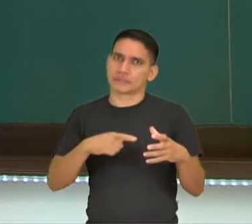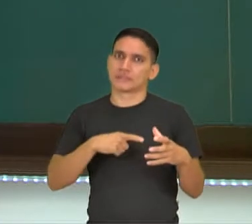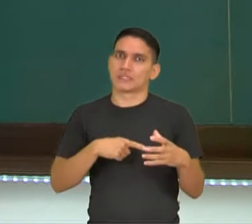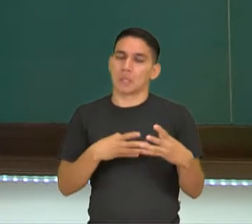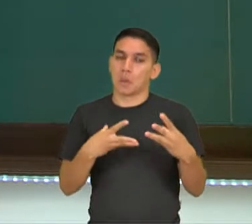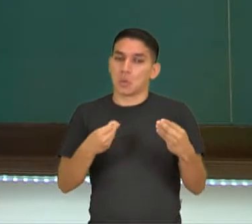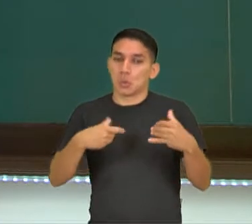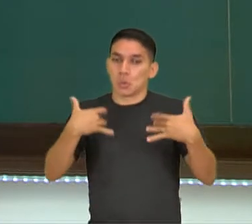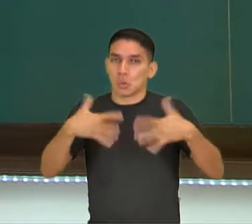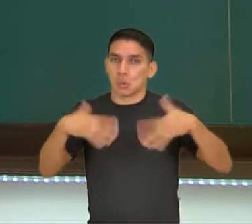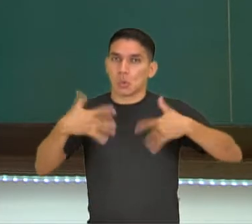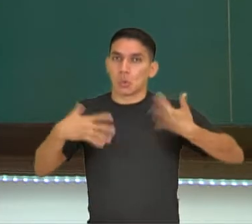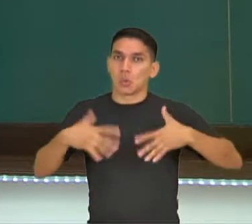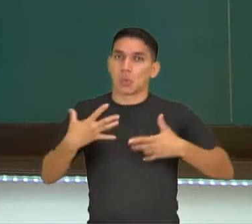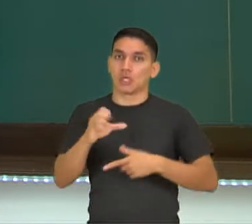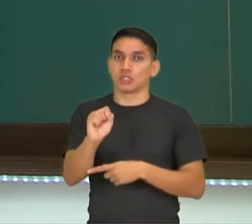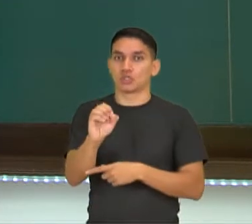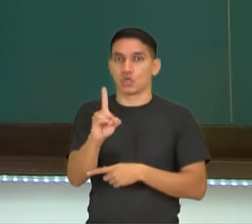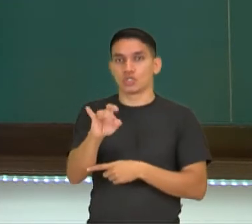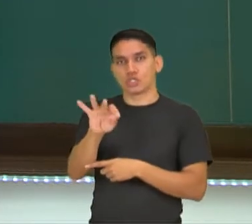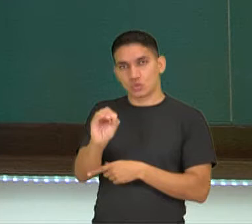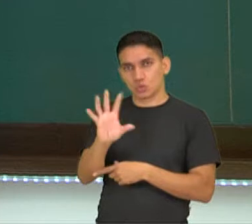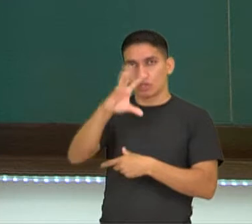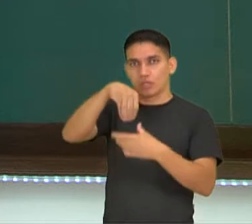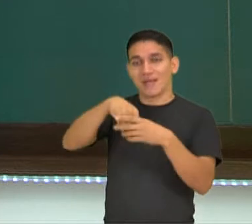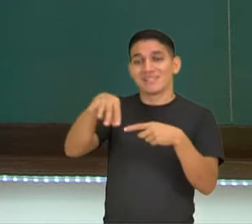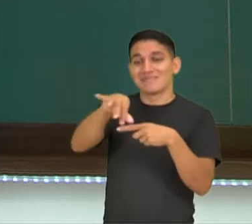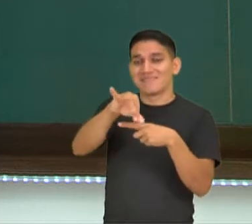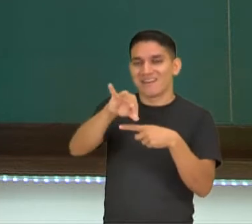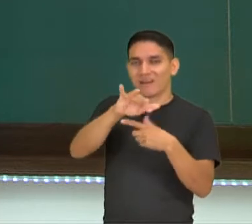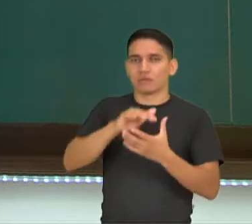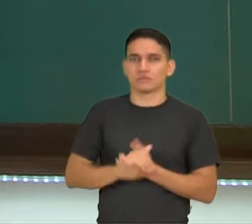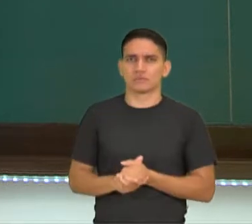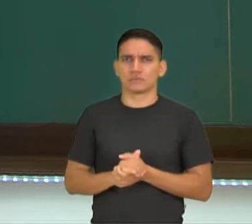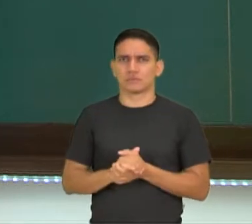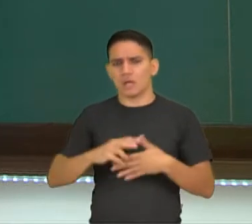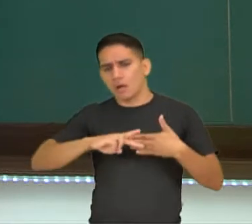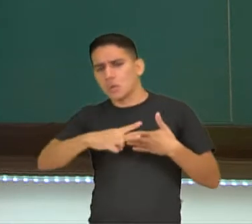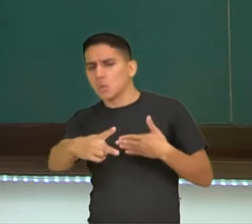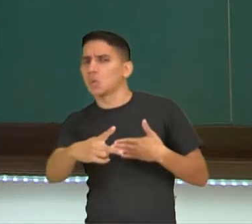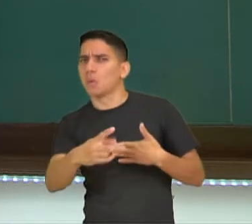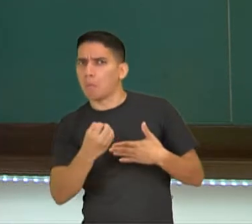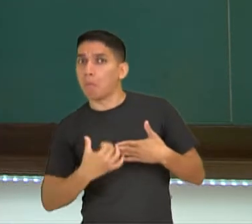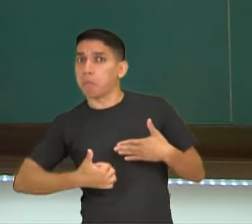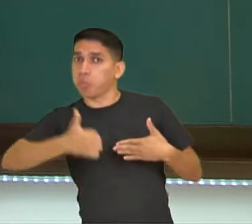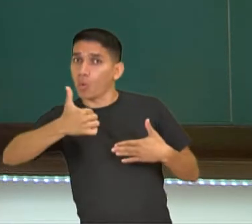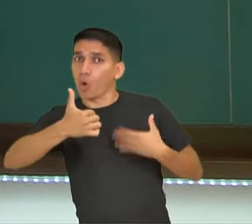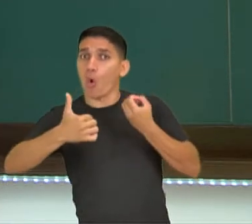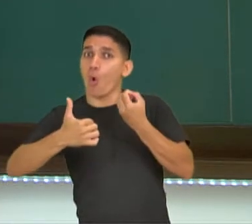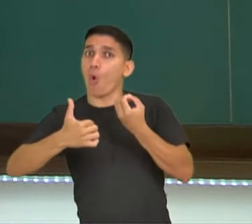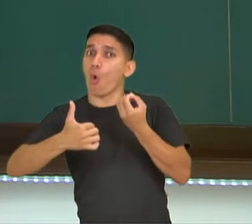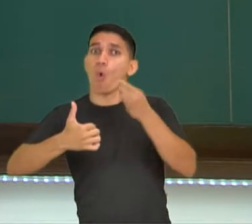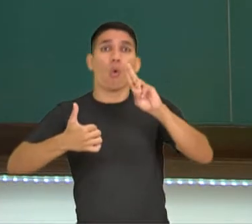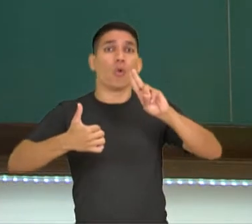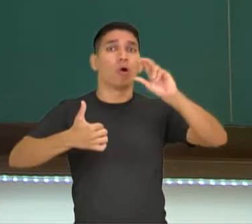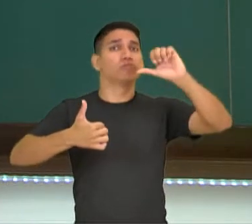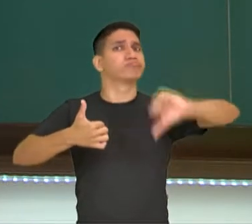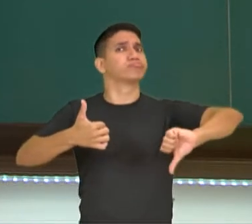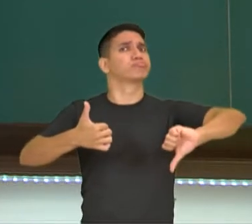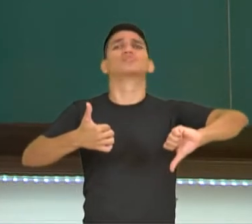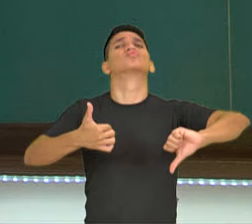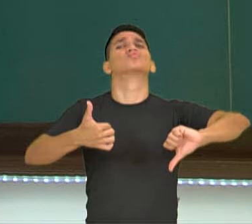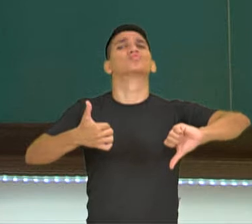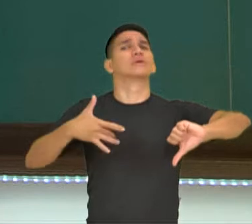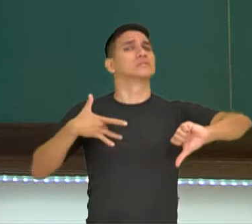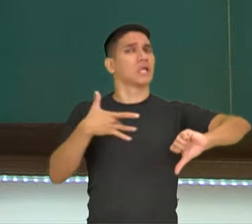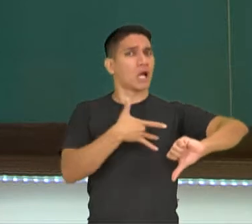muito sódio no sal. E tem um impacto positivo isso? É bom ou é ruim? O sódio é